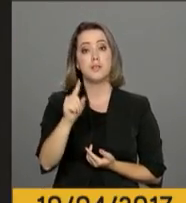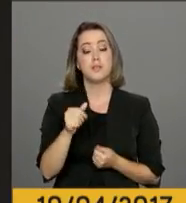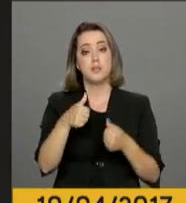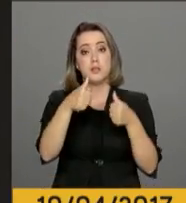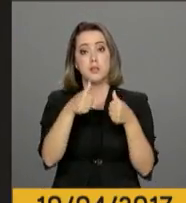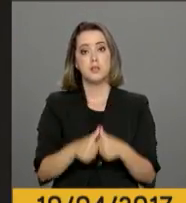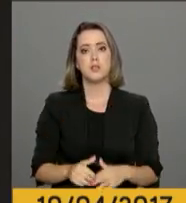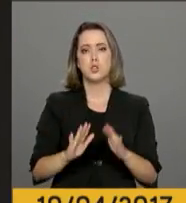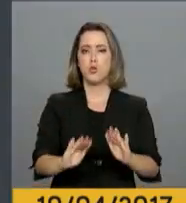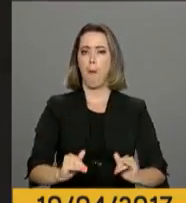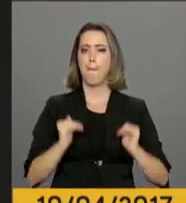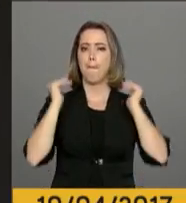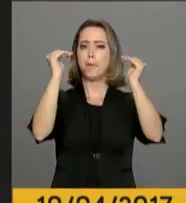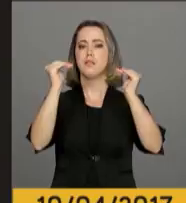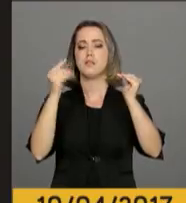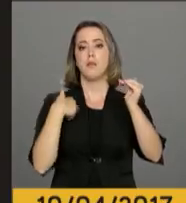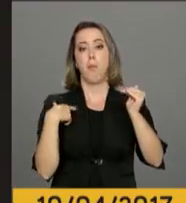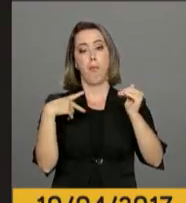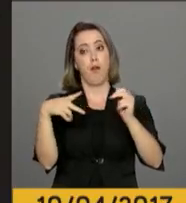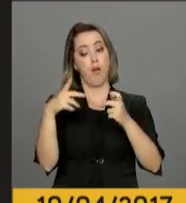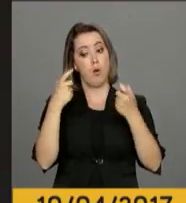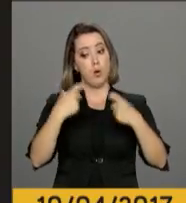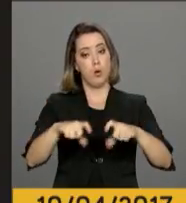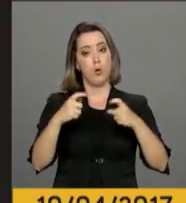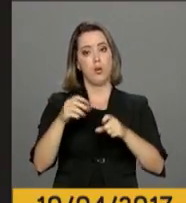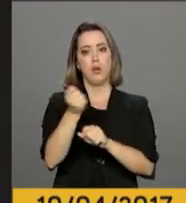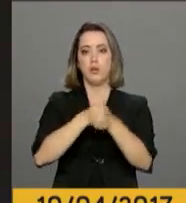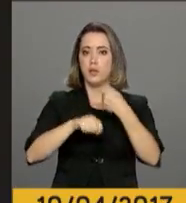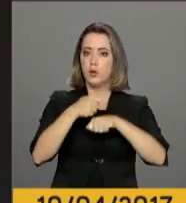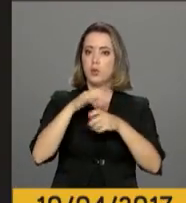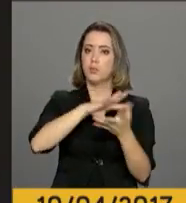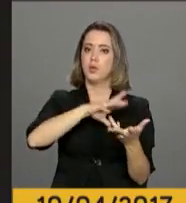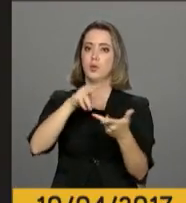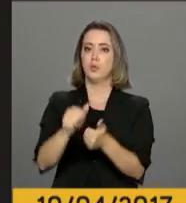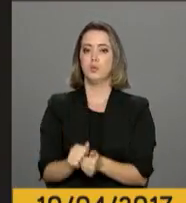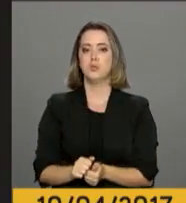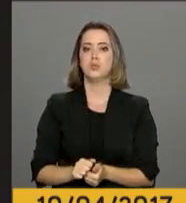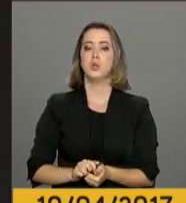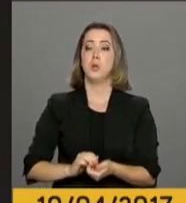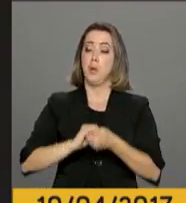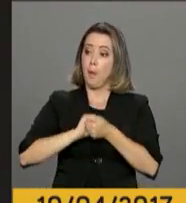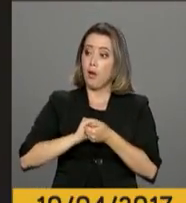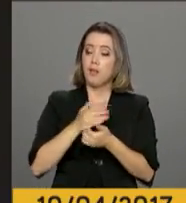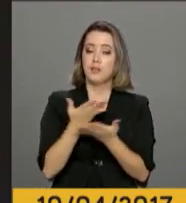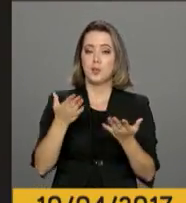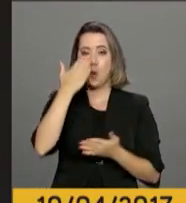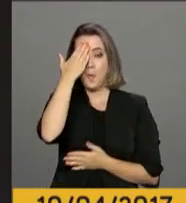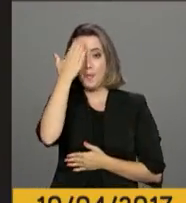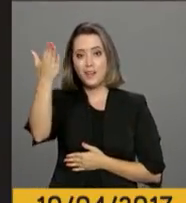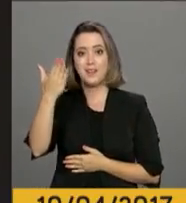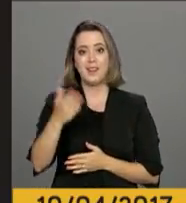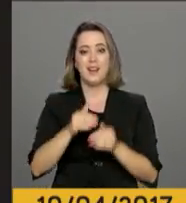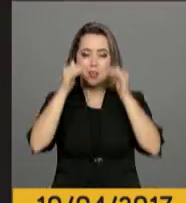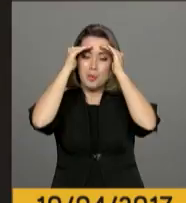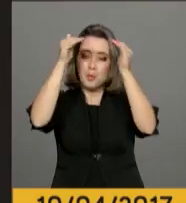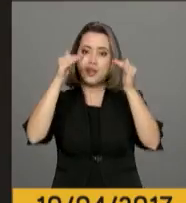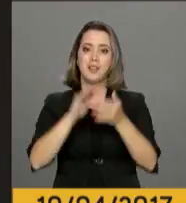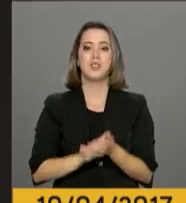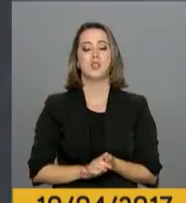ocupe uma das principais posições na economia mundial. Eu conto com os senhores. Muito obrigado pela homenagem, muito